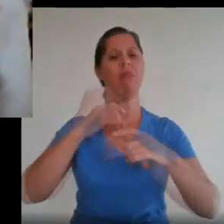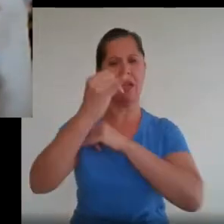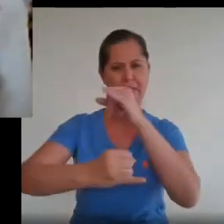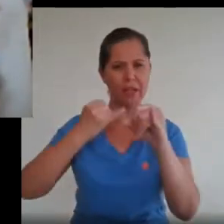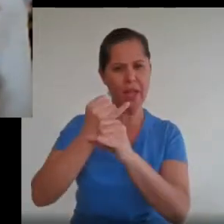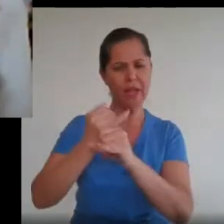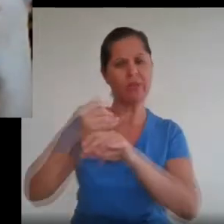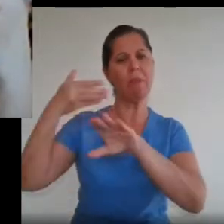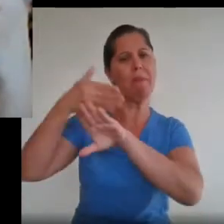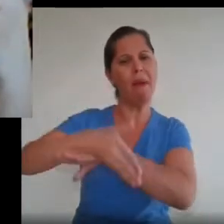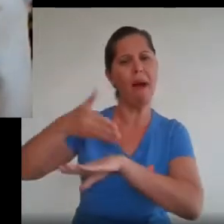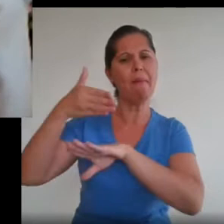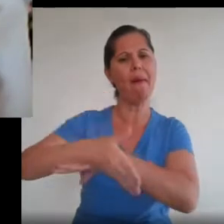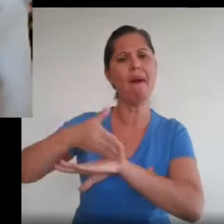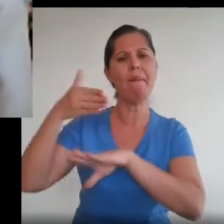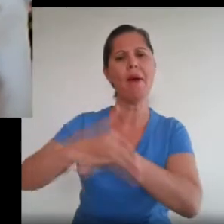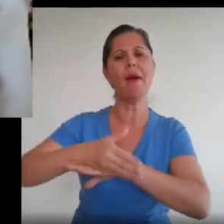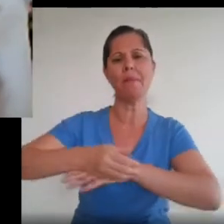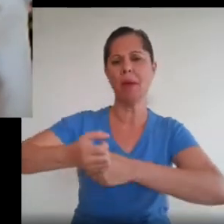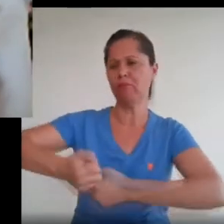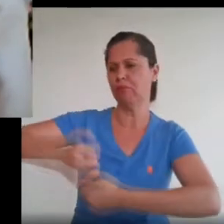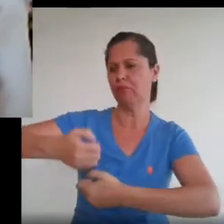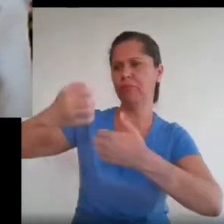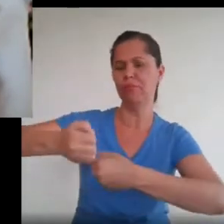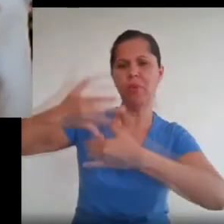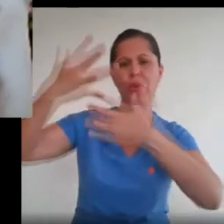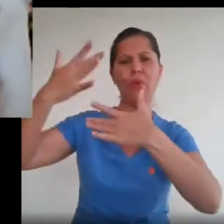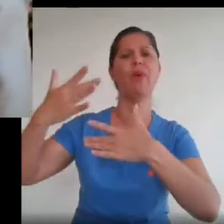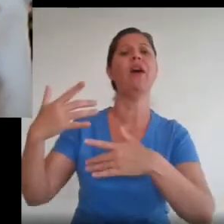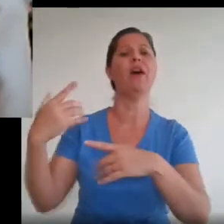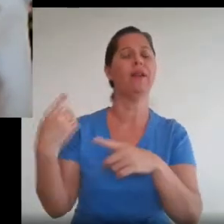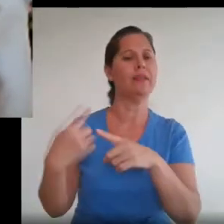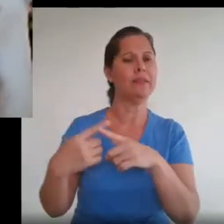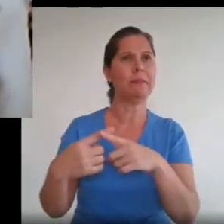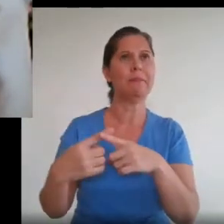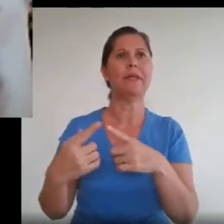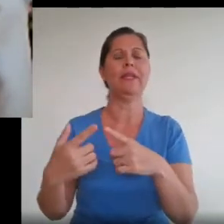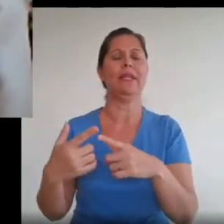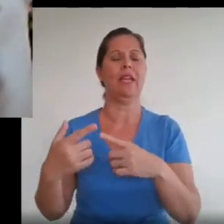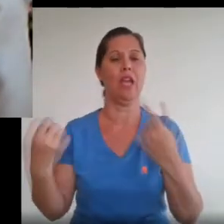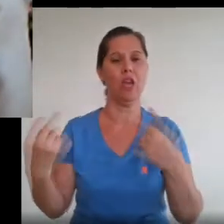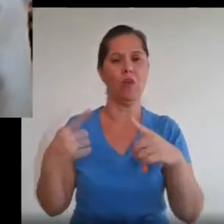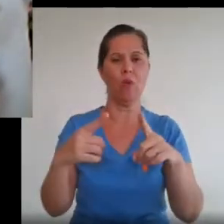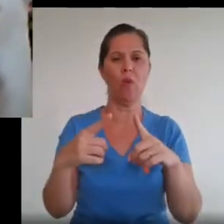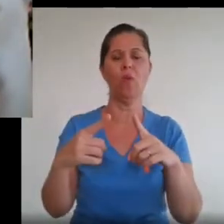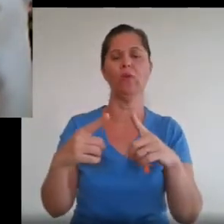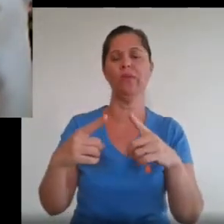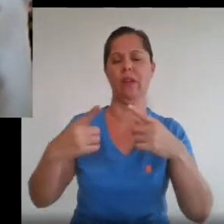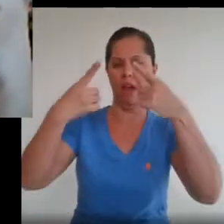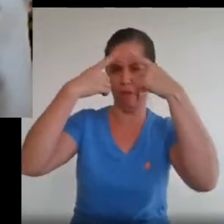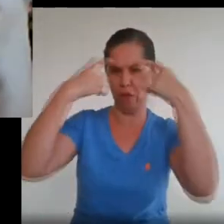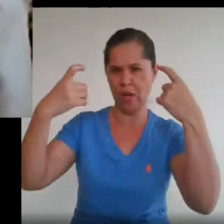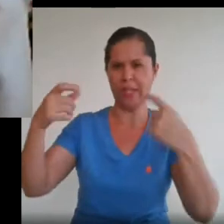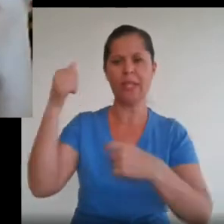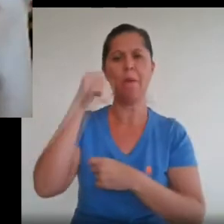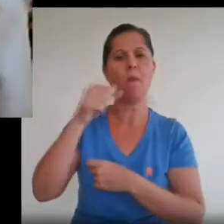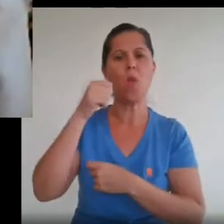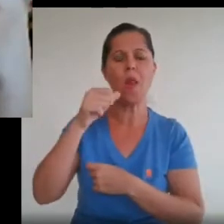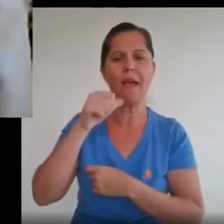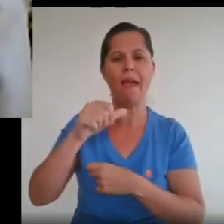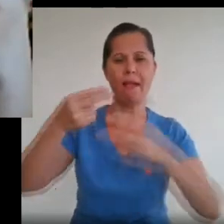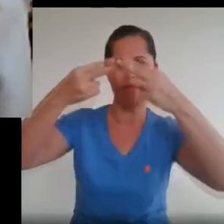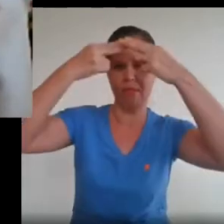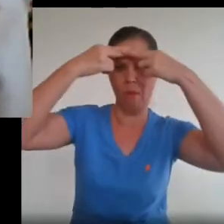acessada. As pessoas que lidam com estresse pós-traumático foi super acessada. Nós que trabalhamos com a